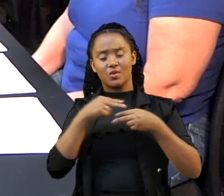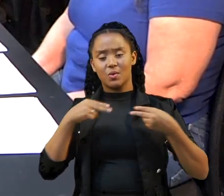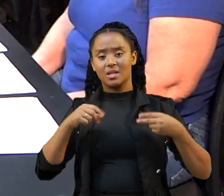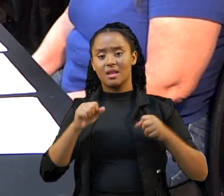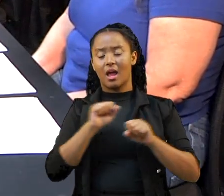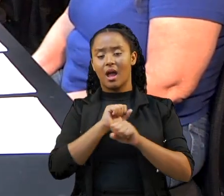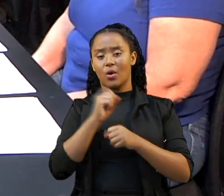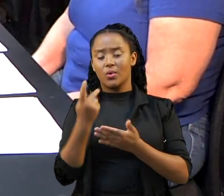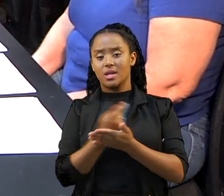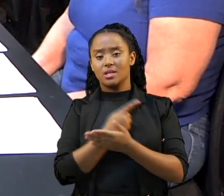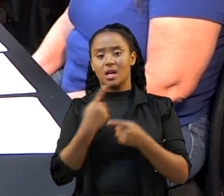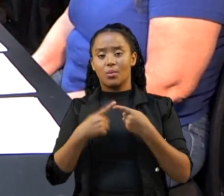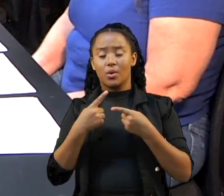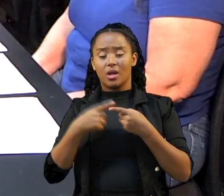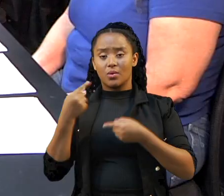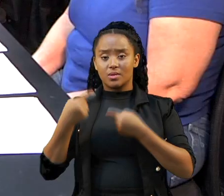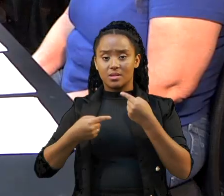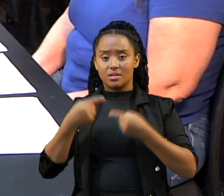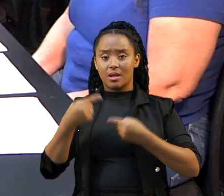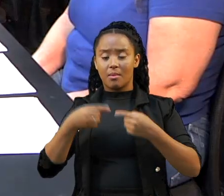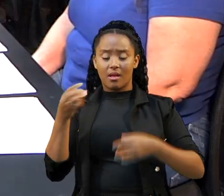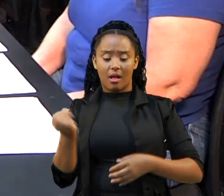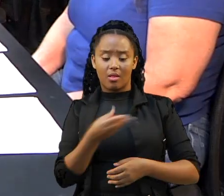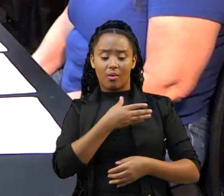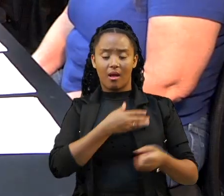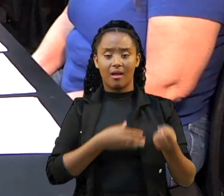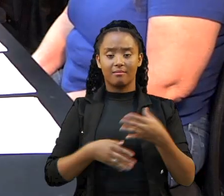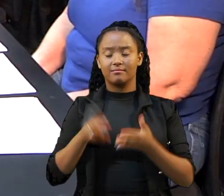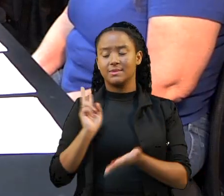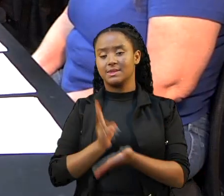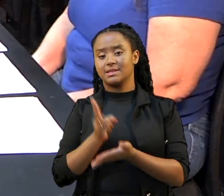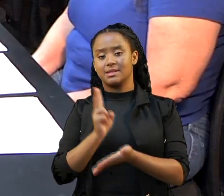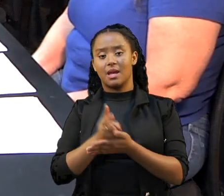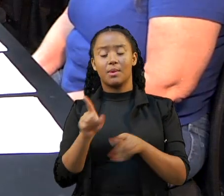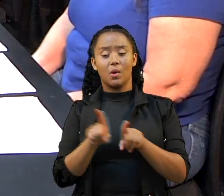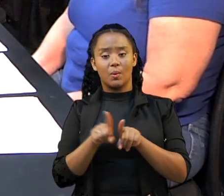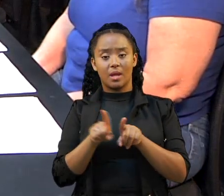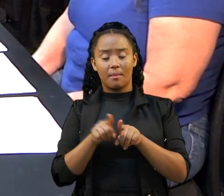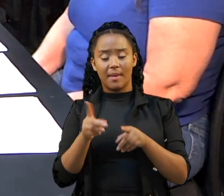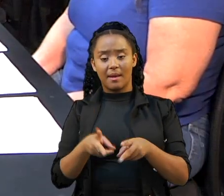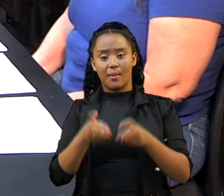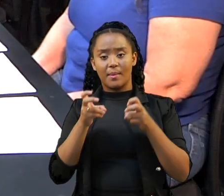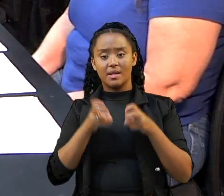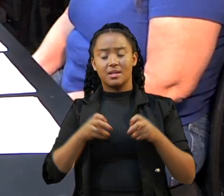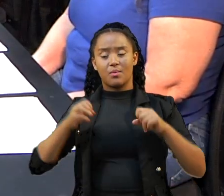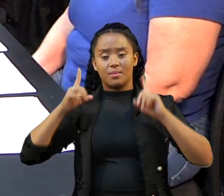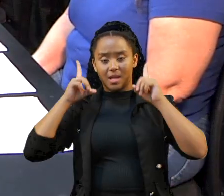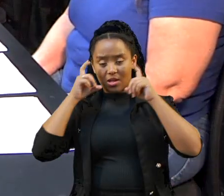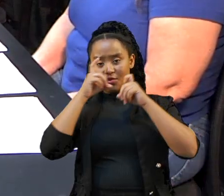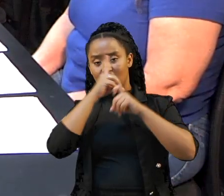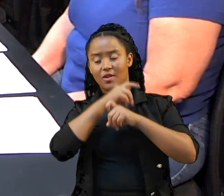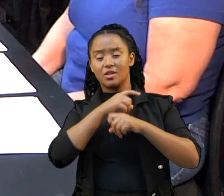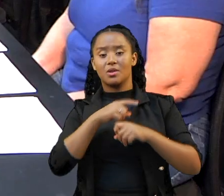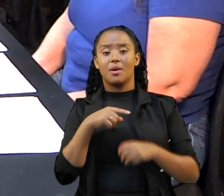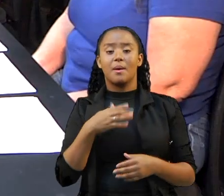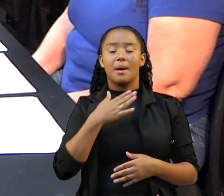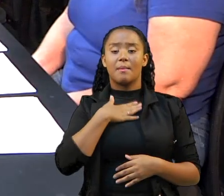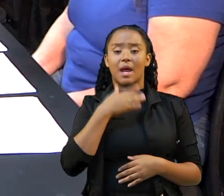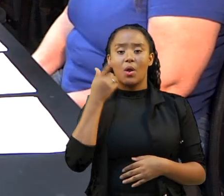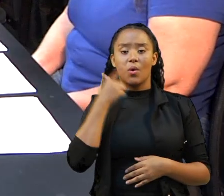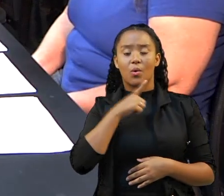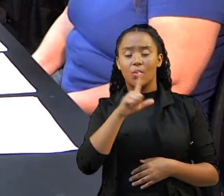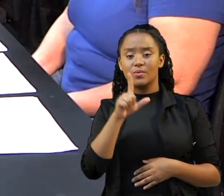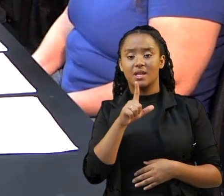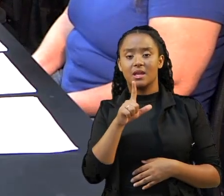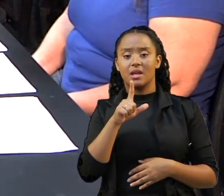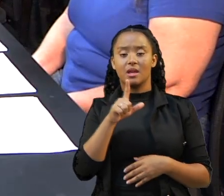porque os debates atualizam muito. E aí, para eles, eu percebo também o quanto que vai ser difícil para mim